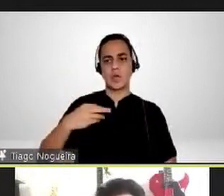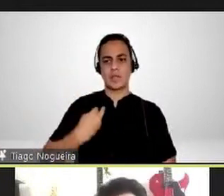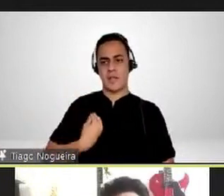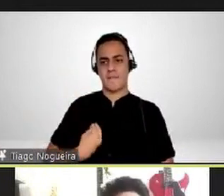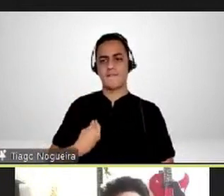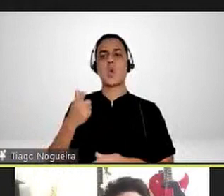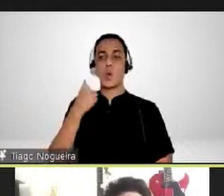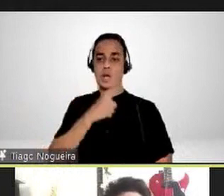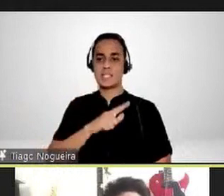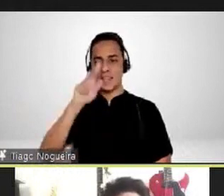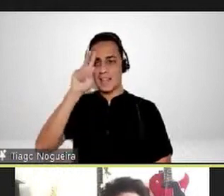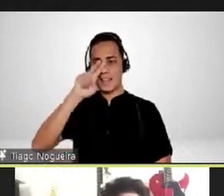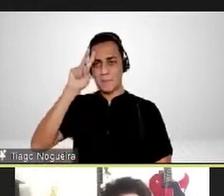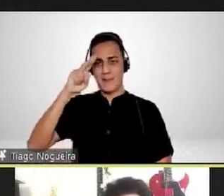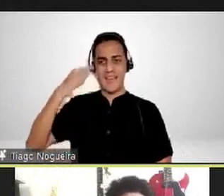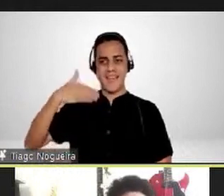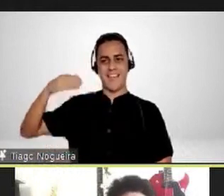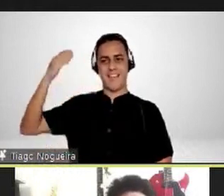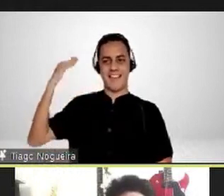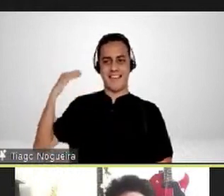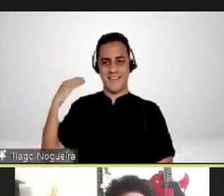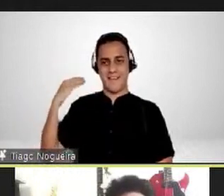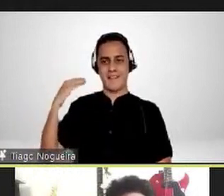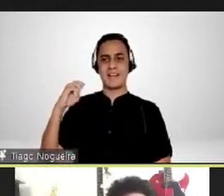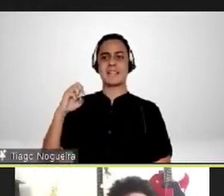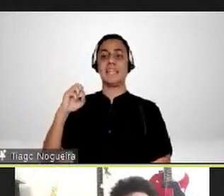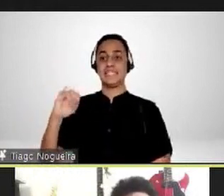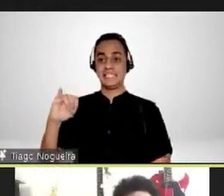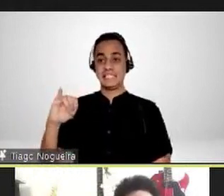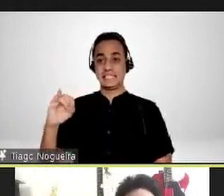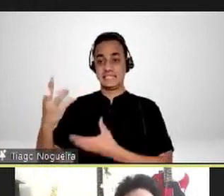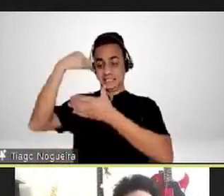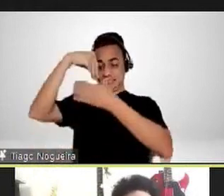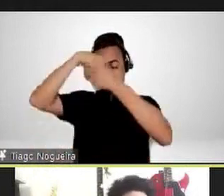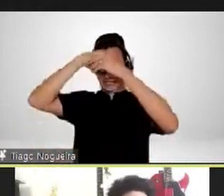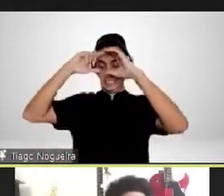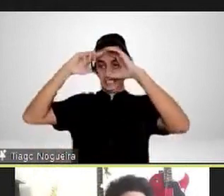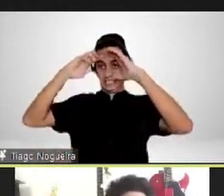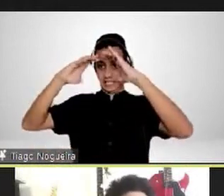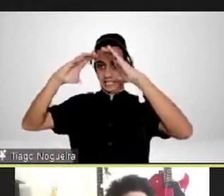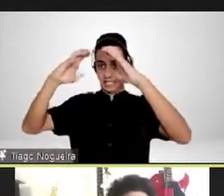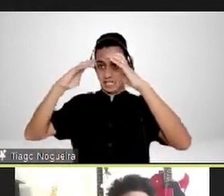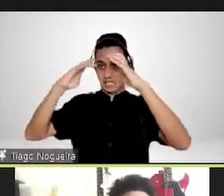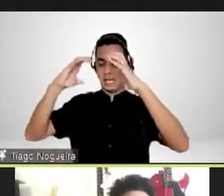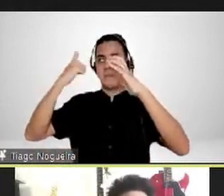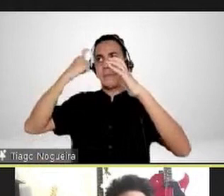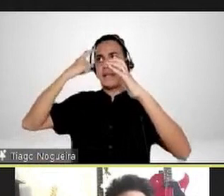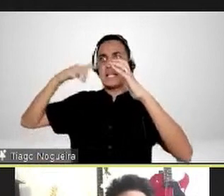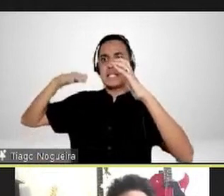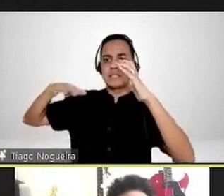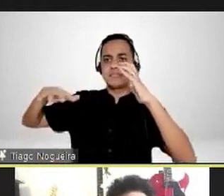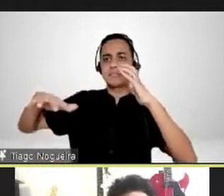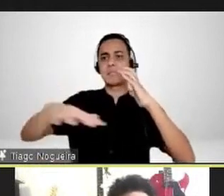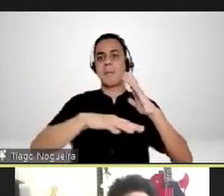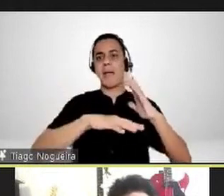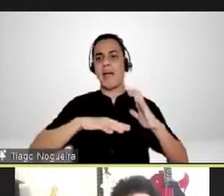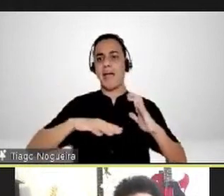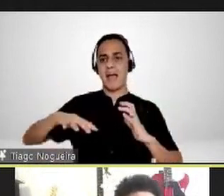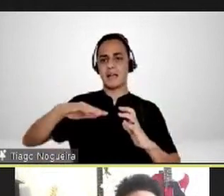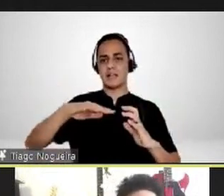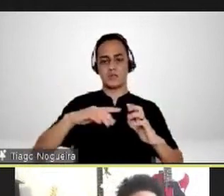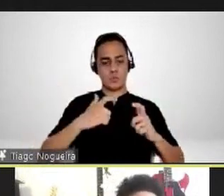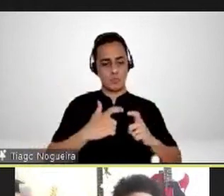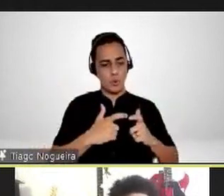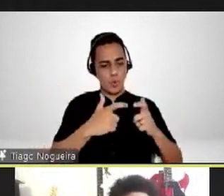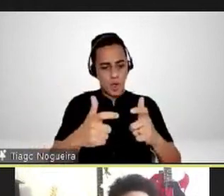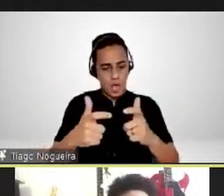lembrar das coisas estabelecendo dentro da sua mente uma espécie de espacialização, uma criação de lugares visuais,